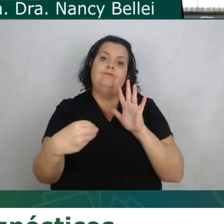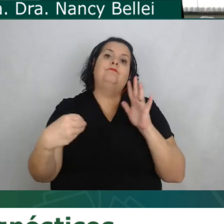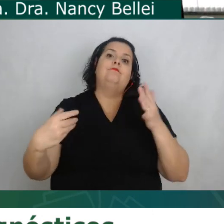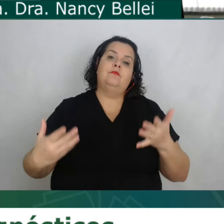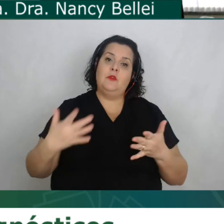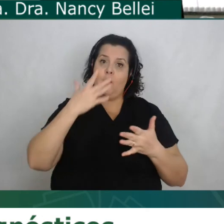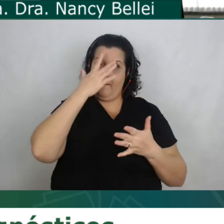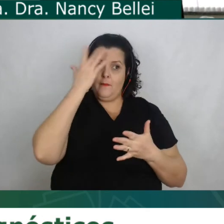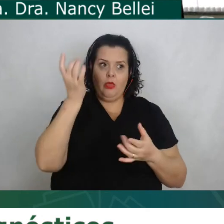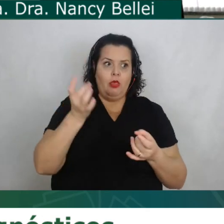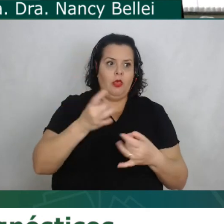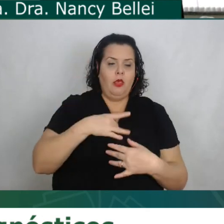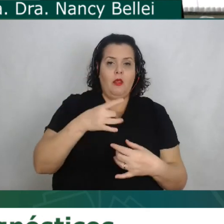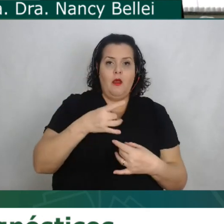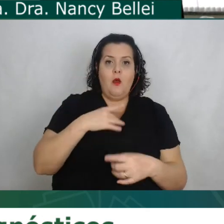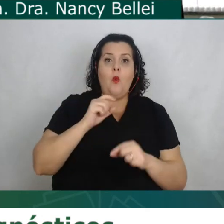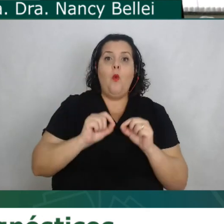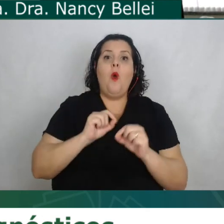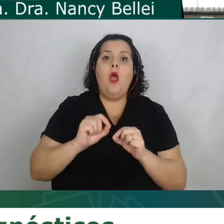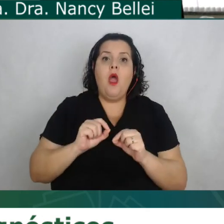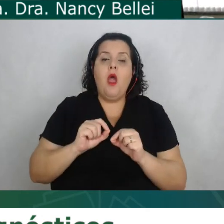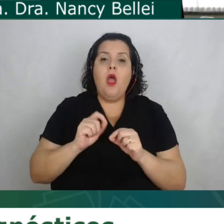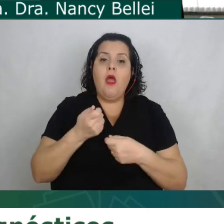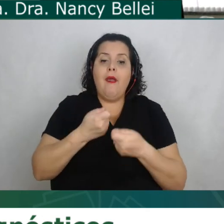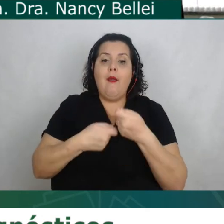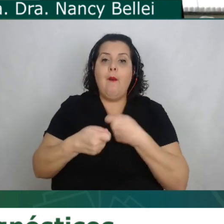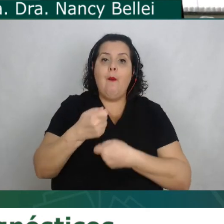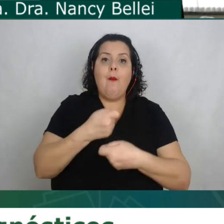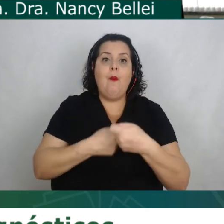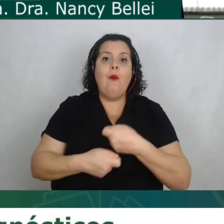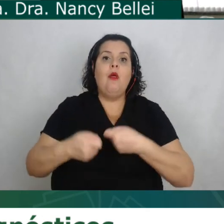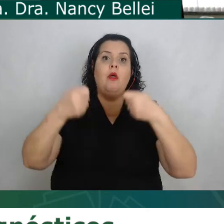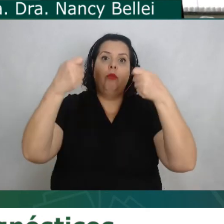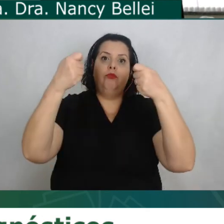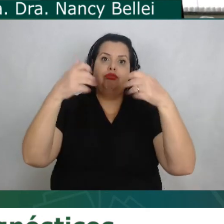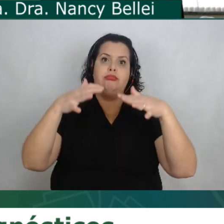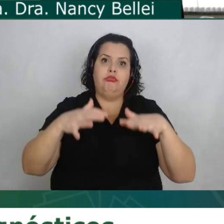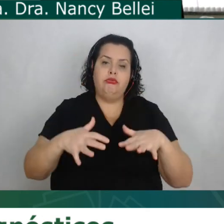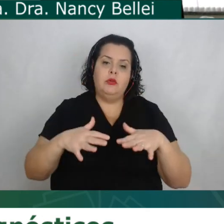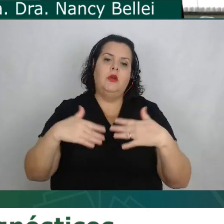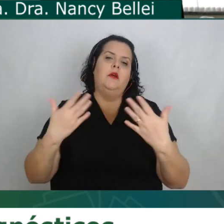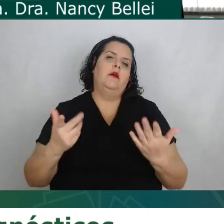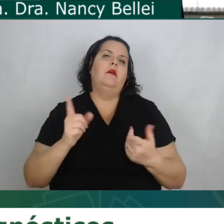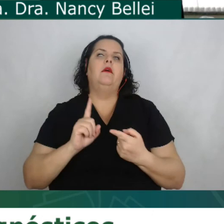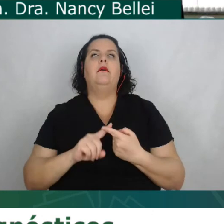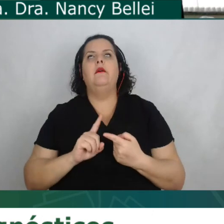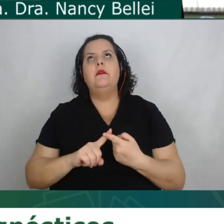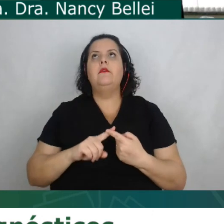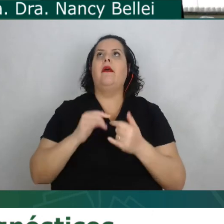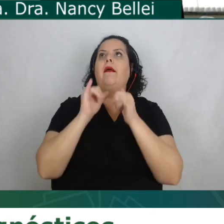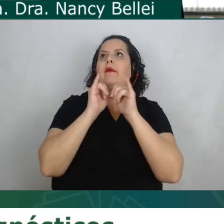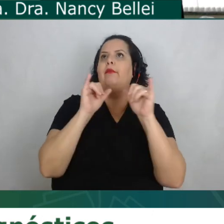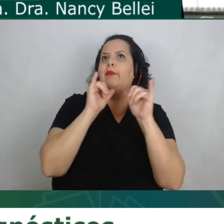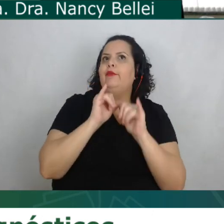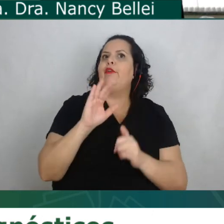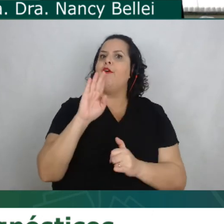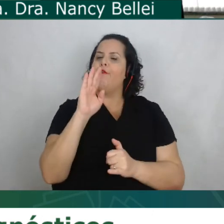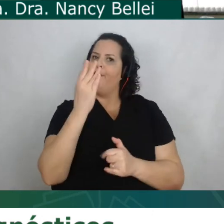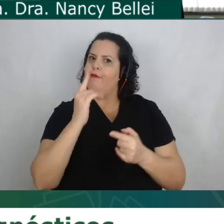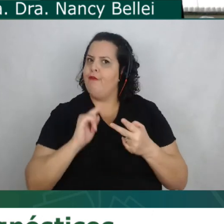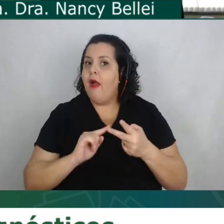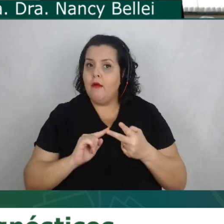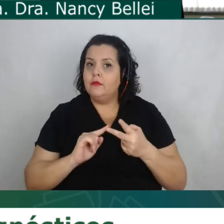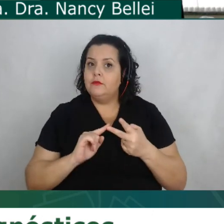e socialmente os impactos da pandemia. Então, nós criamos, por meio de fake news, por meio da desinformação, da